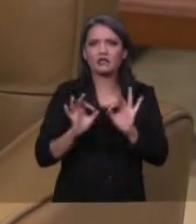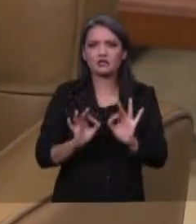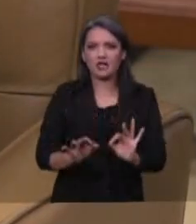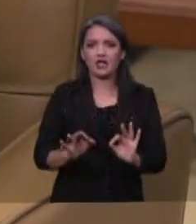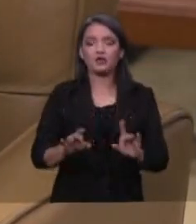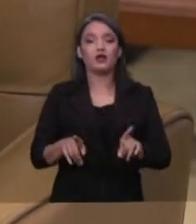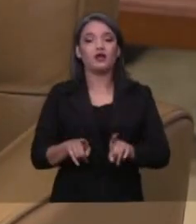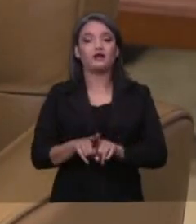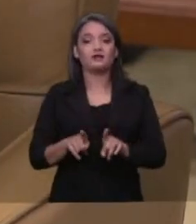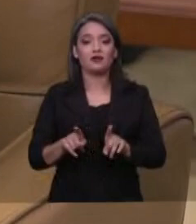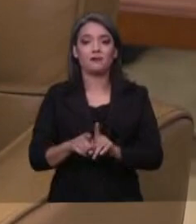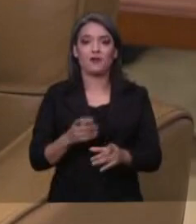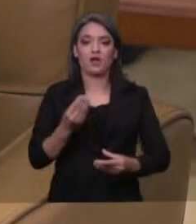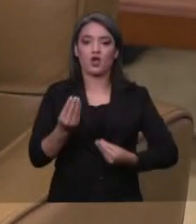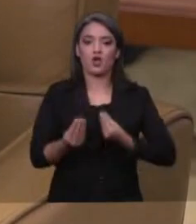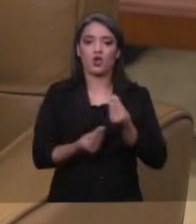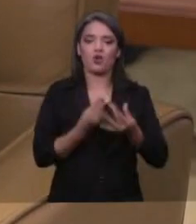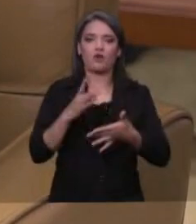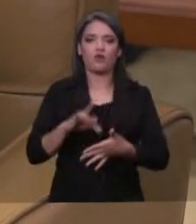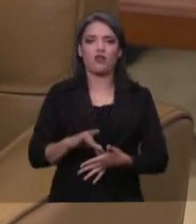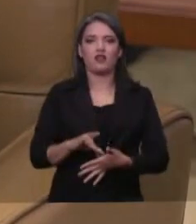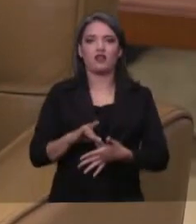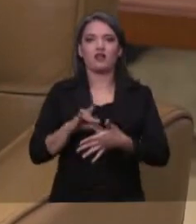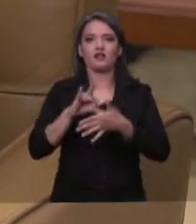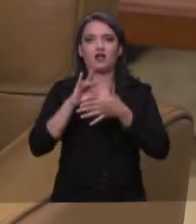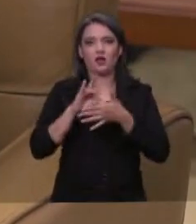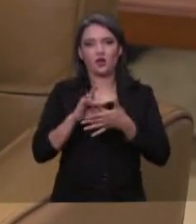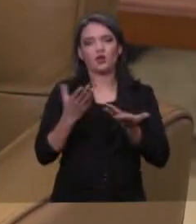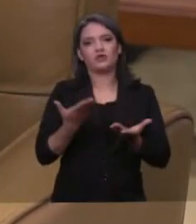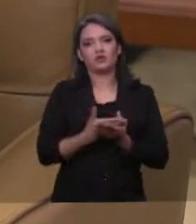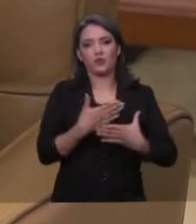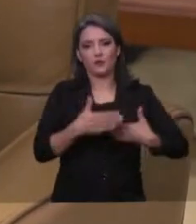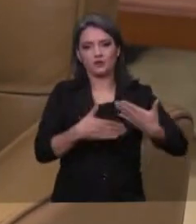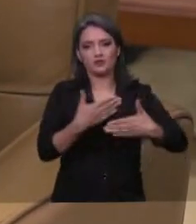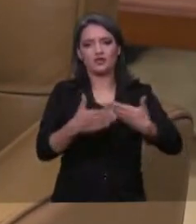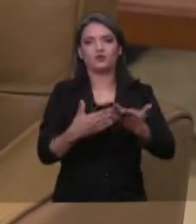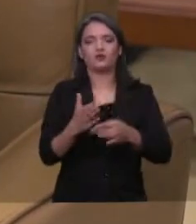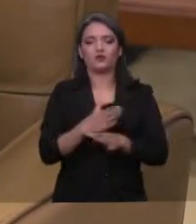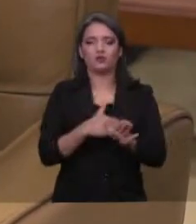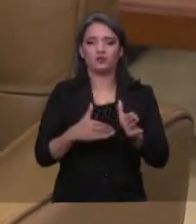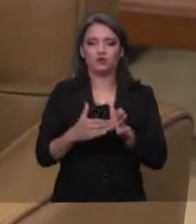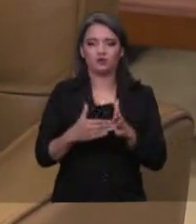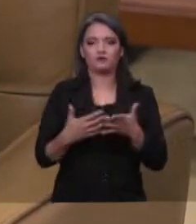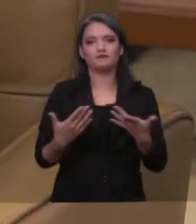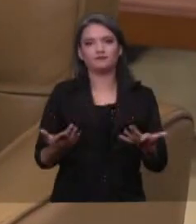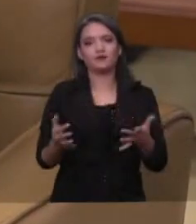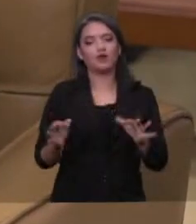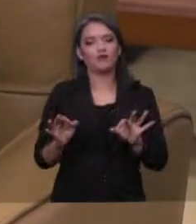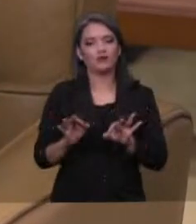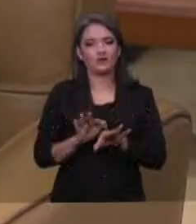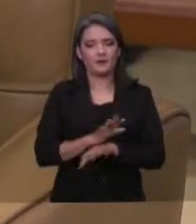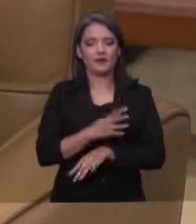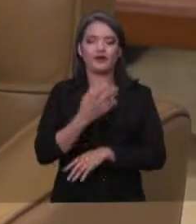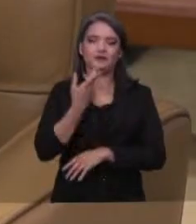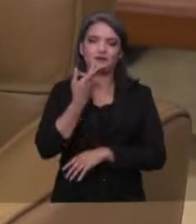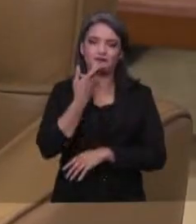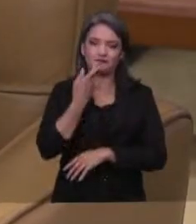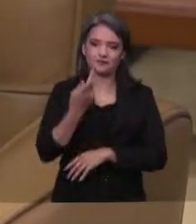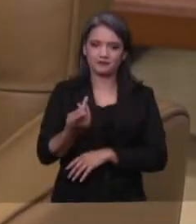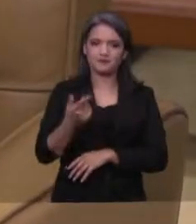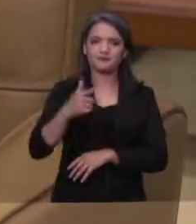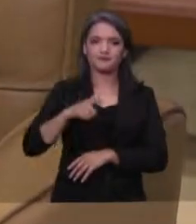pela condução desse processo. Encerro, presidente, repetindo as minhas